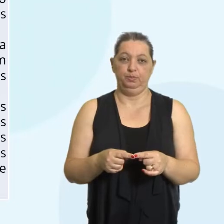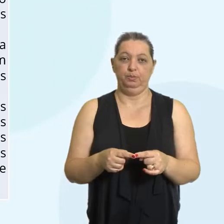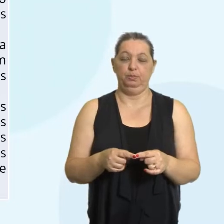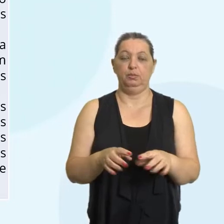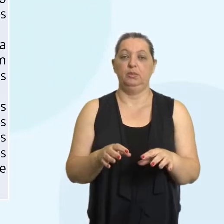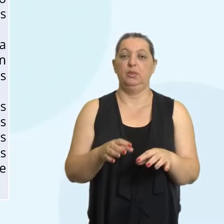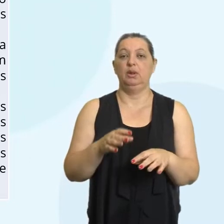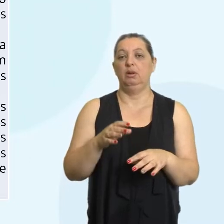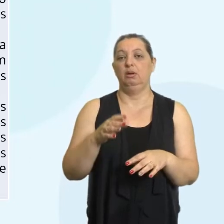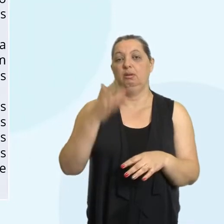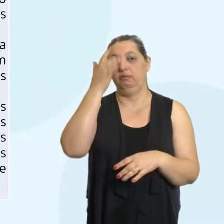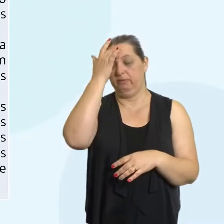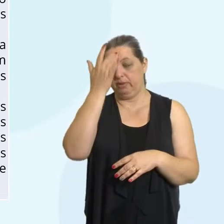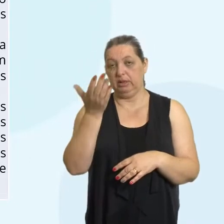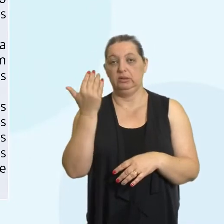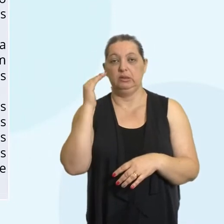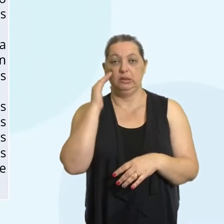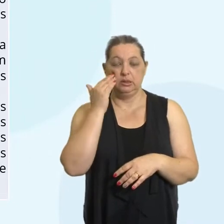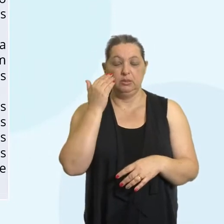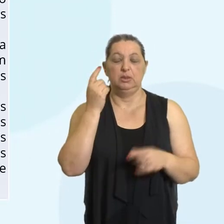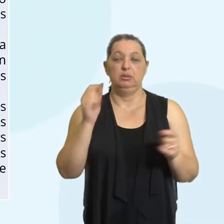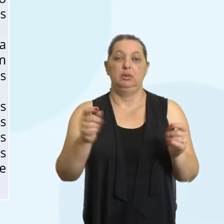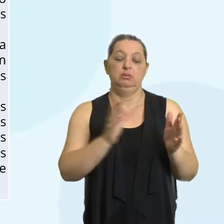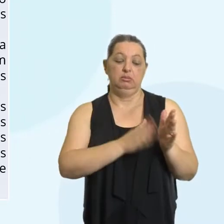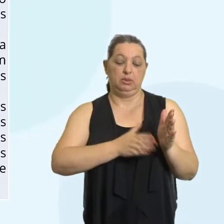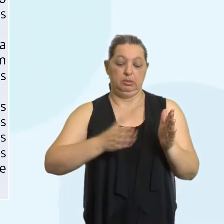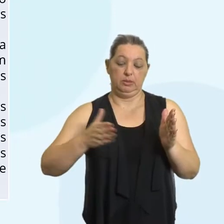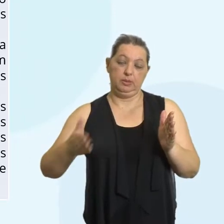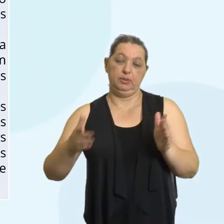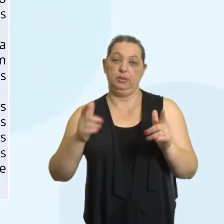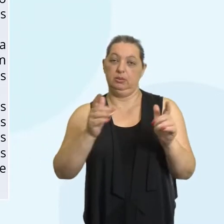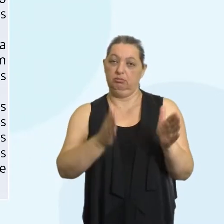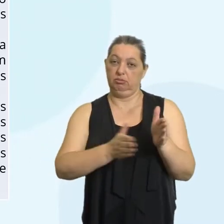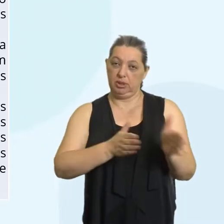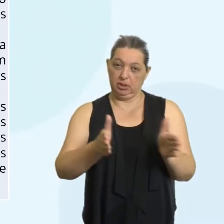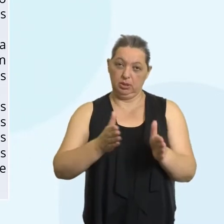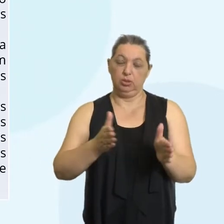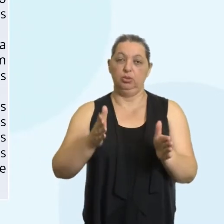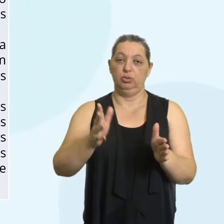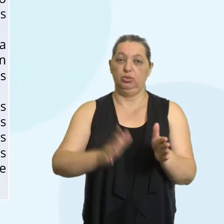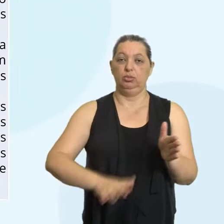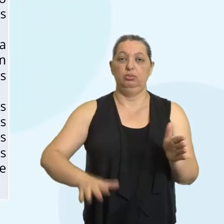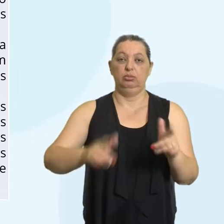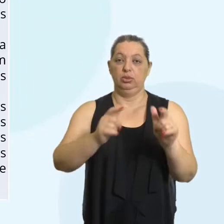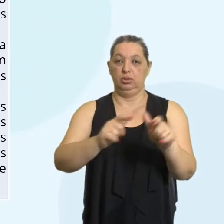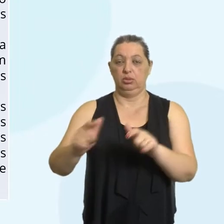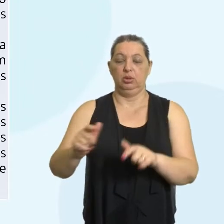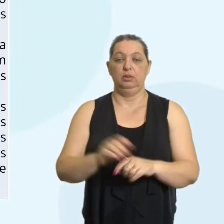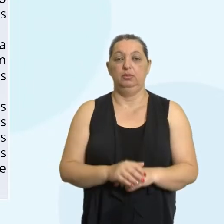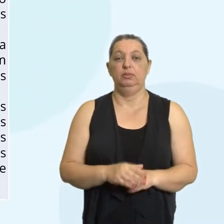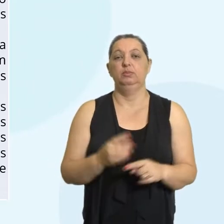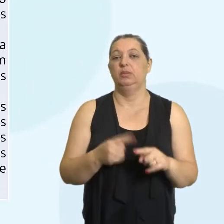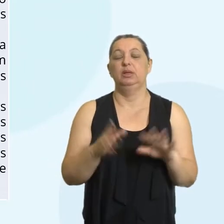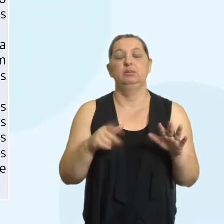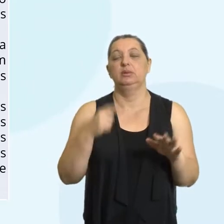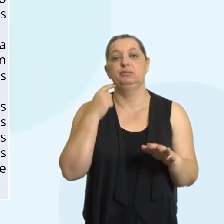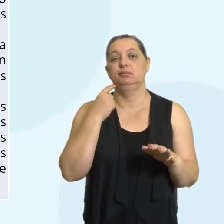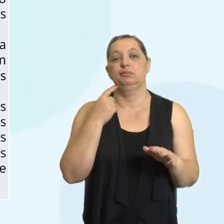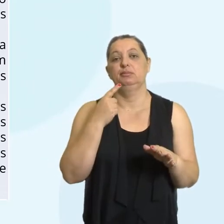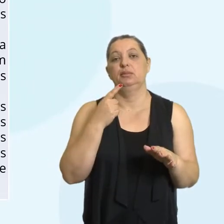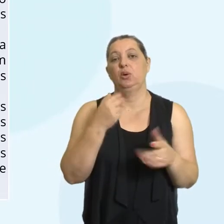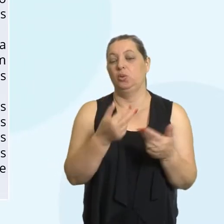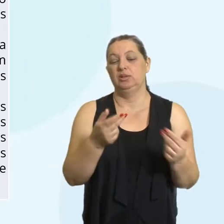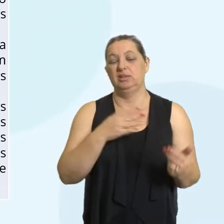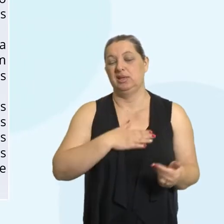da gente entender e se localizar no tempo e no espaço Por quê que isso é muito importante porque normalmente a gente leva coisa que a gente